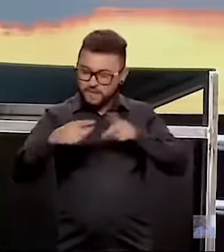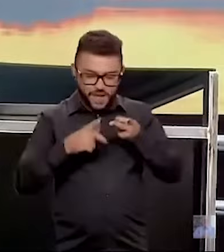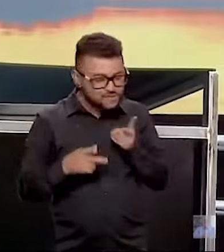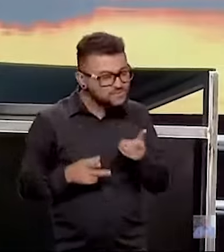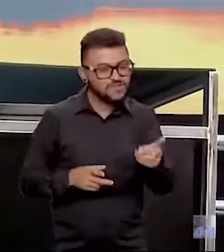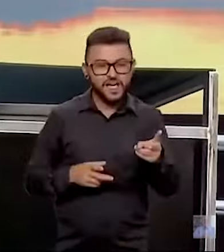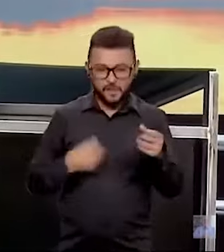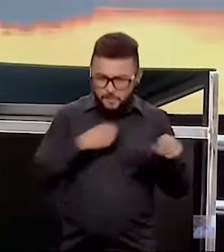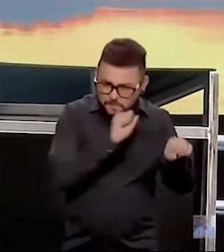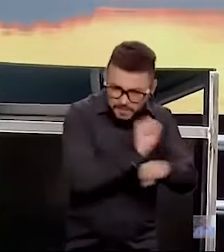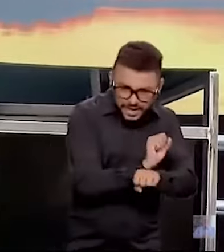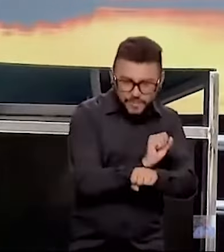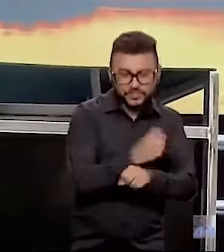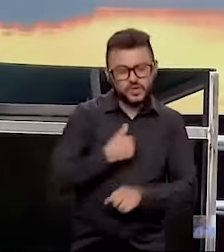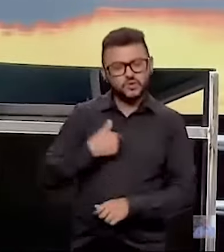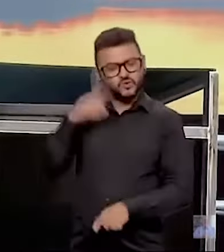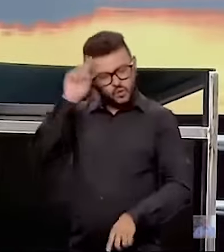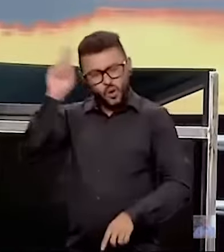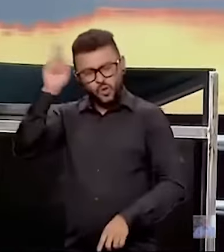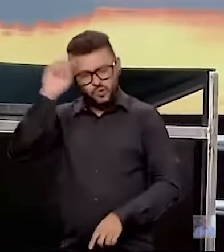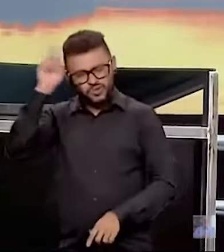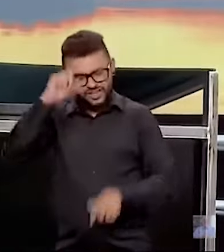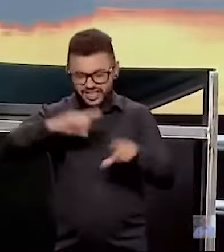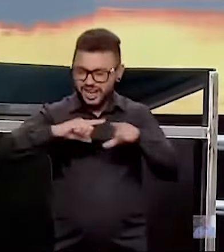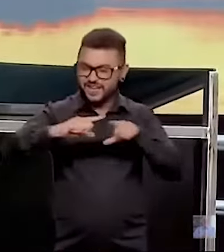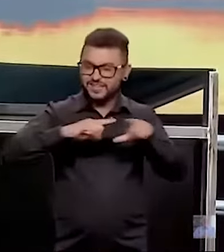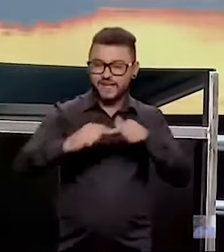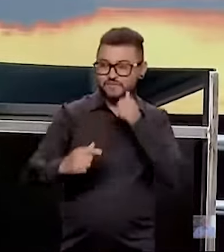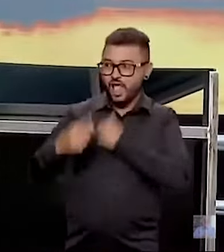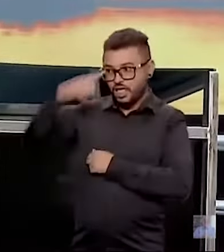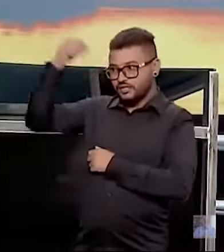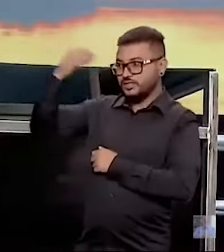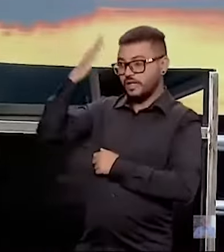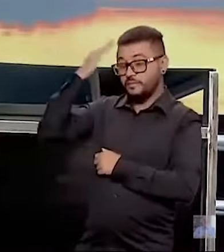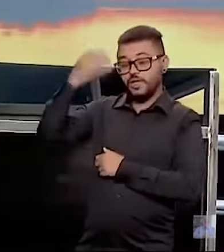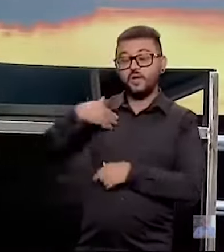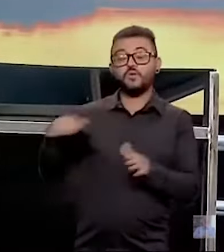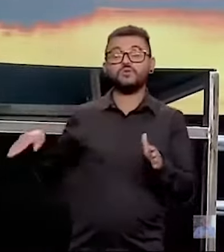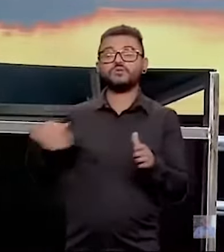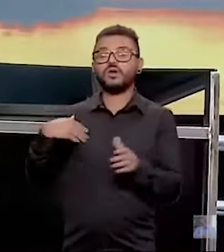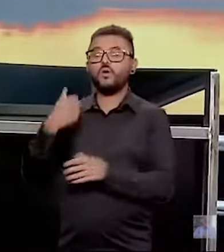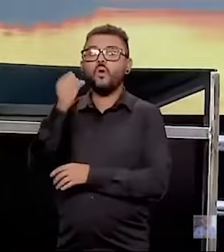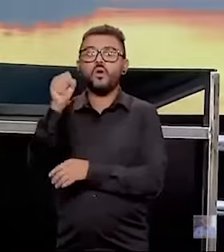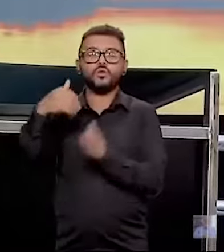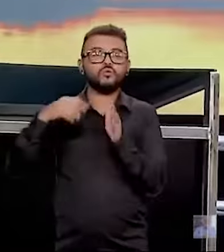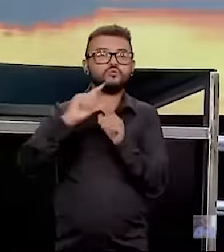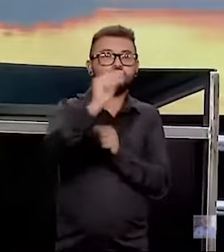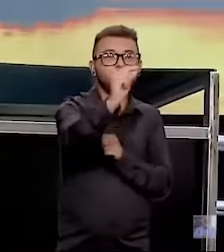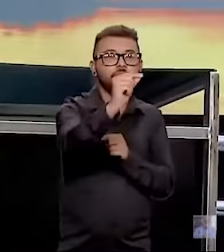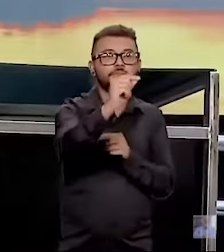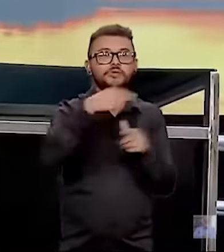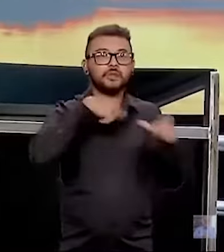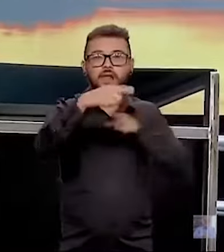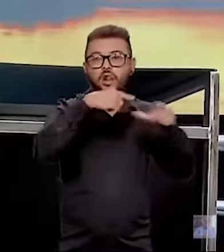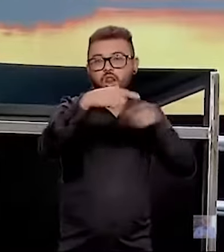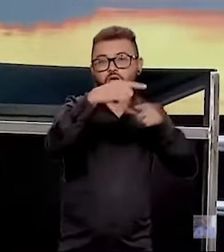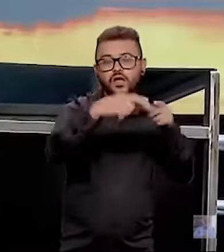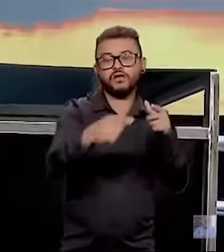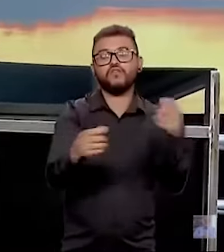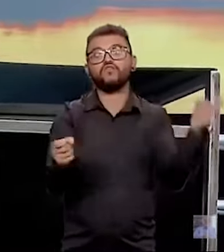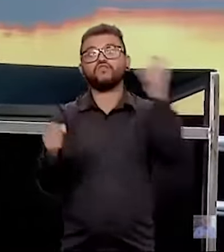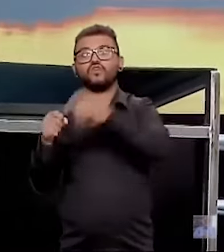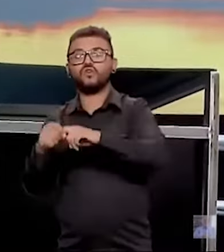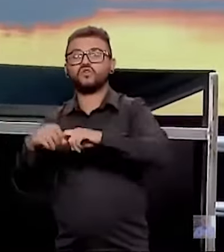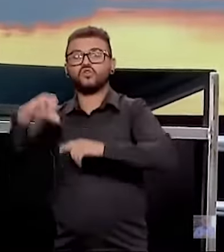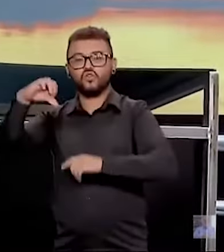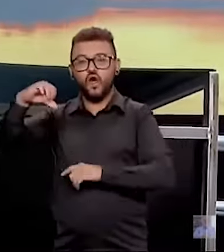parar de trabalhar. Eu vou trabalhar 24 horas por dia. A Janja sabe, eu saio de casa 8 horas e chego 9